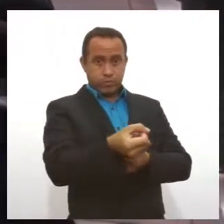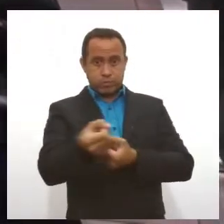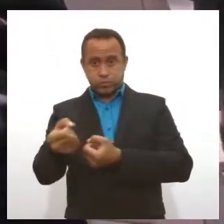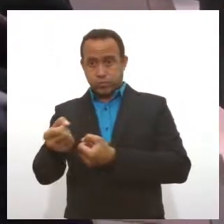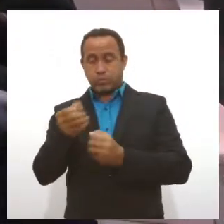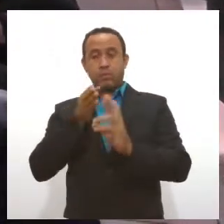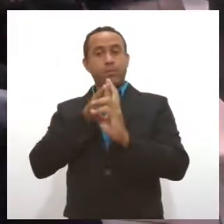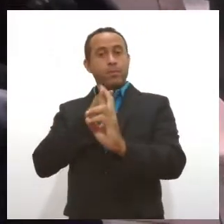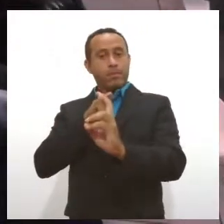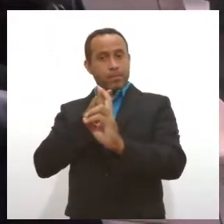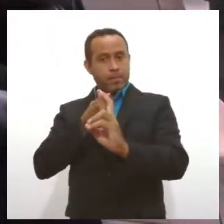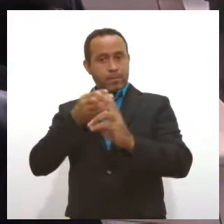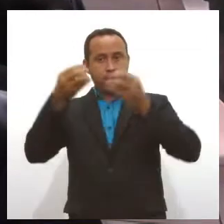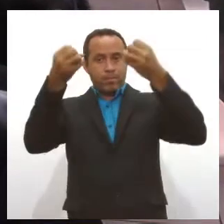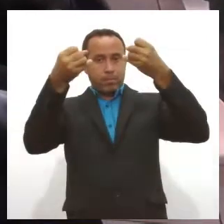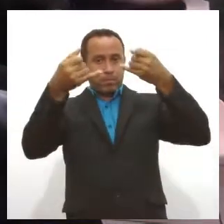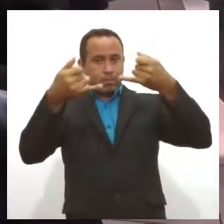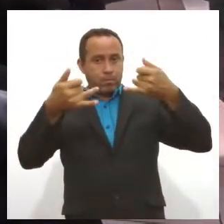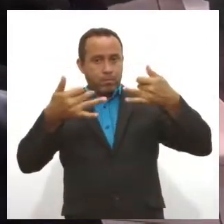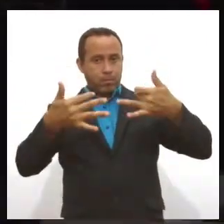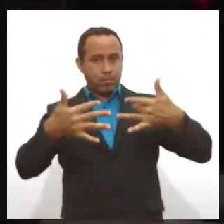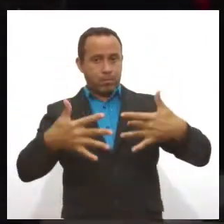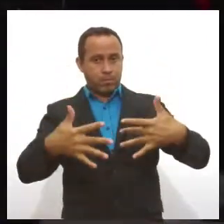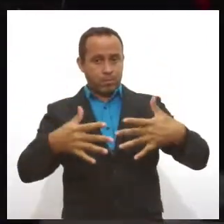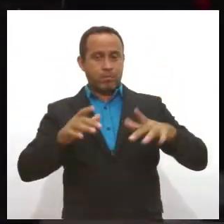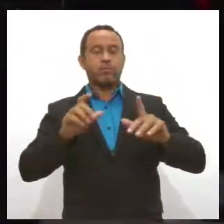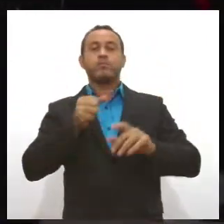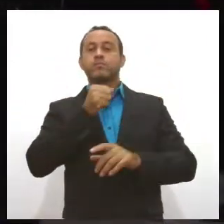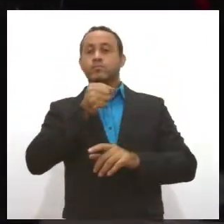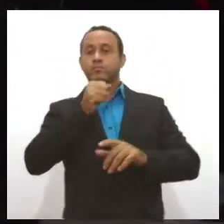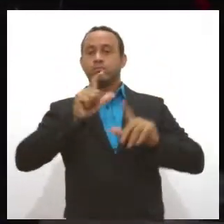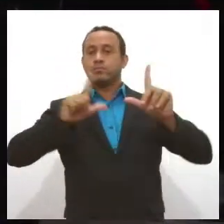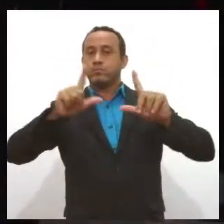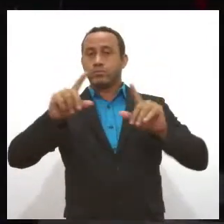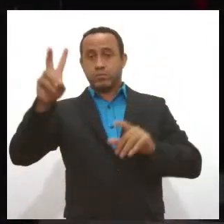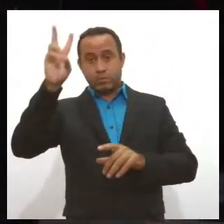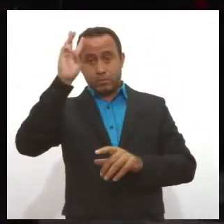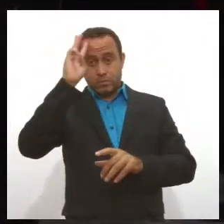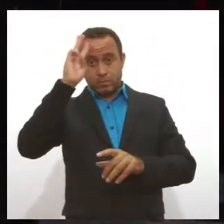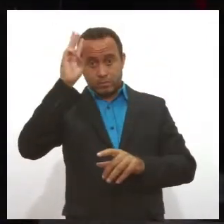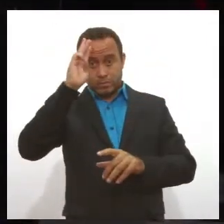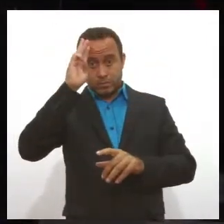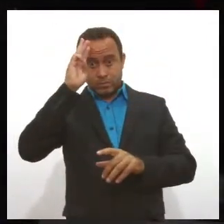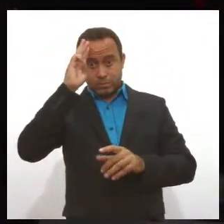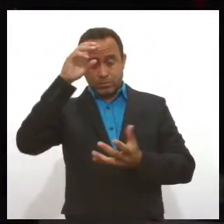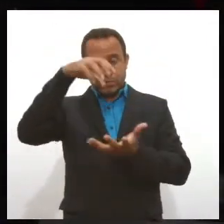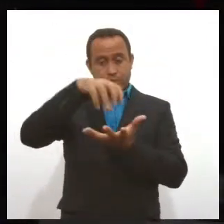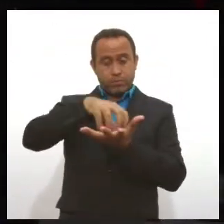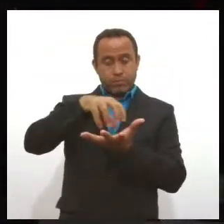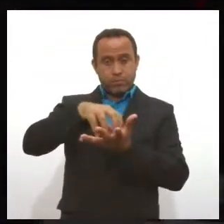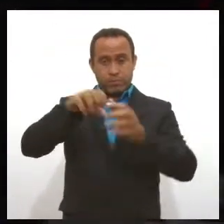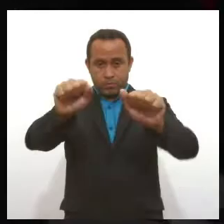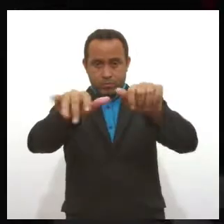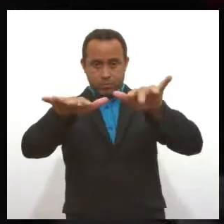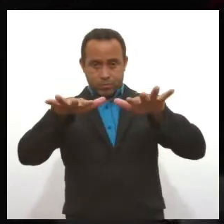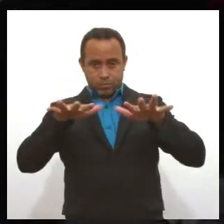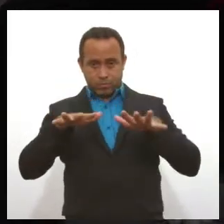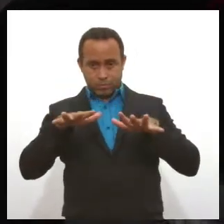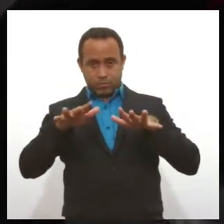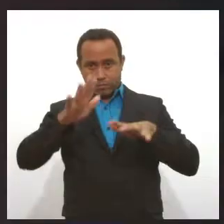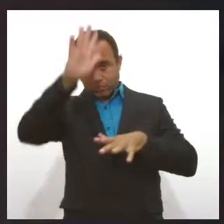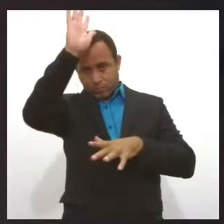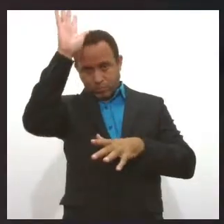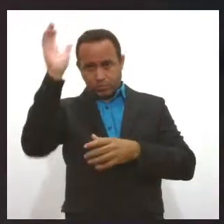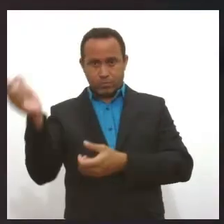corporações detalharam a ação numa coletiva imprensa realizada na terça-feira, na sede do Corpo de Bombeiros de Sergipe, no centro de